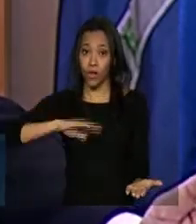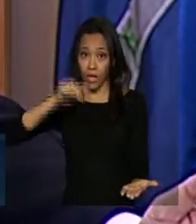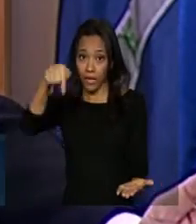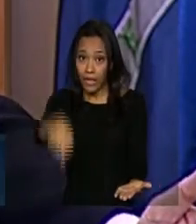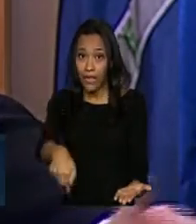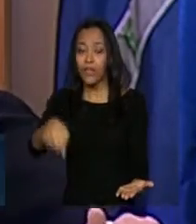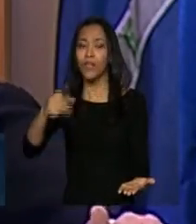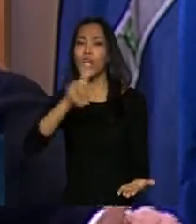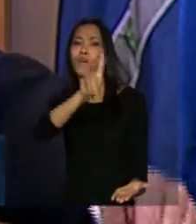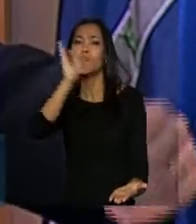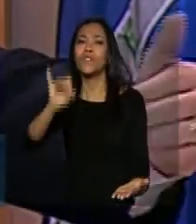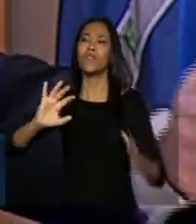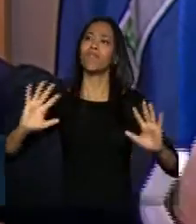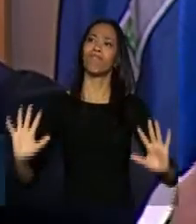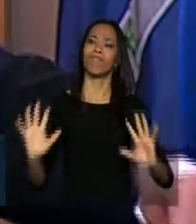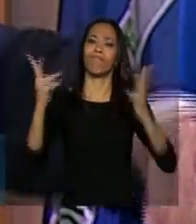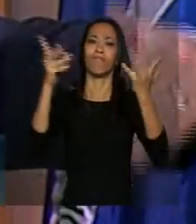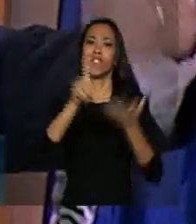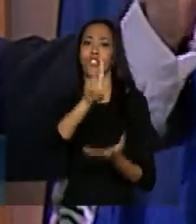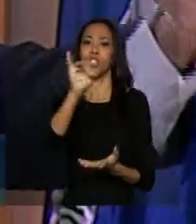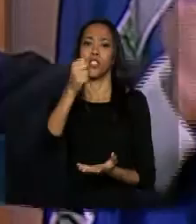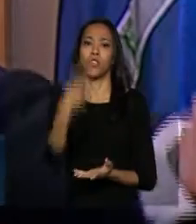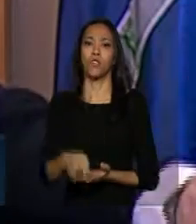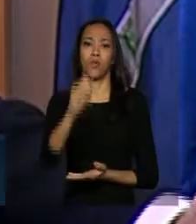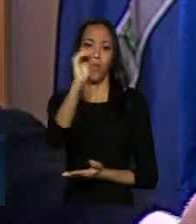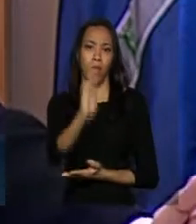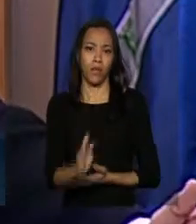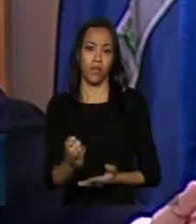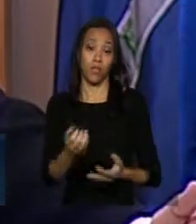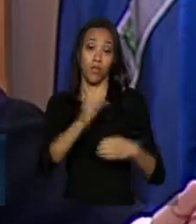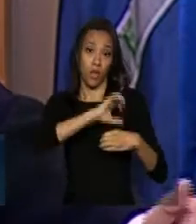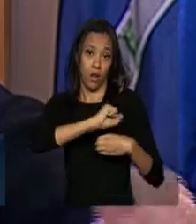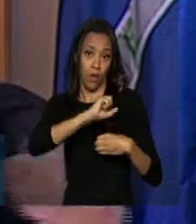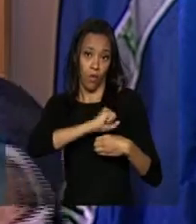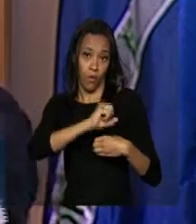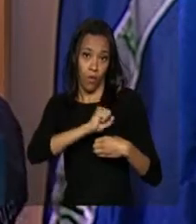de doação, o dia brasileiro, o dia